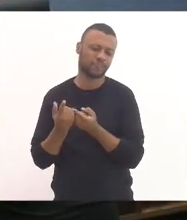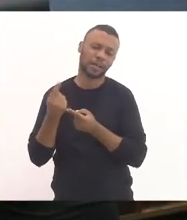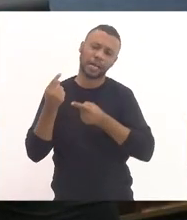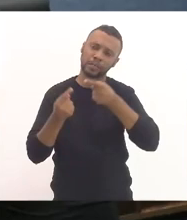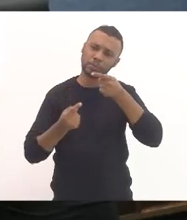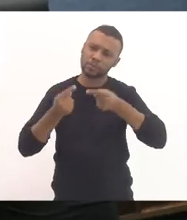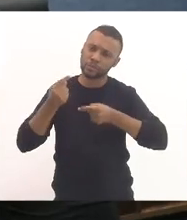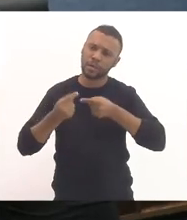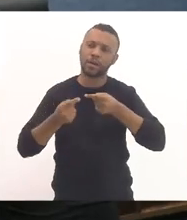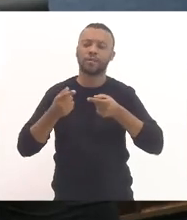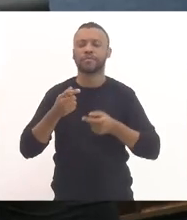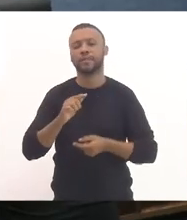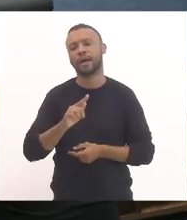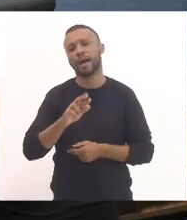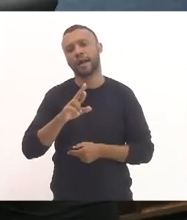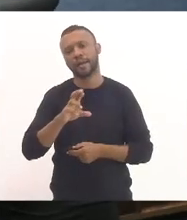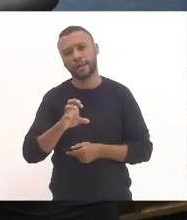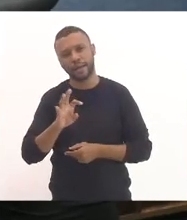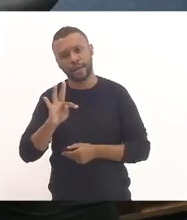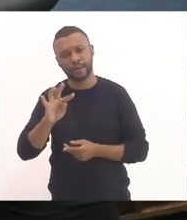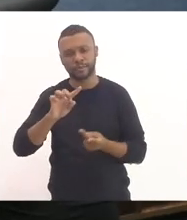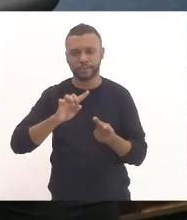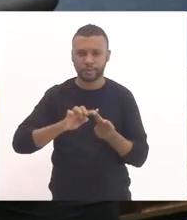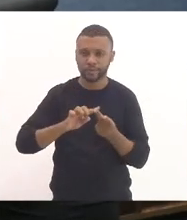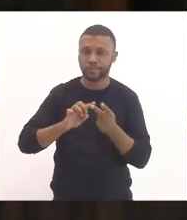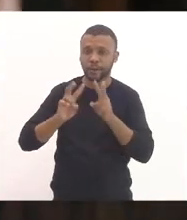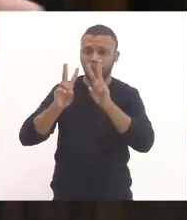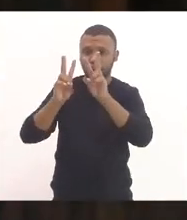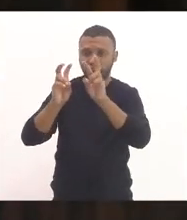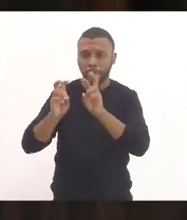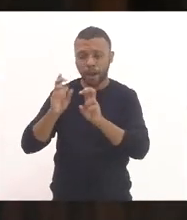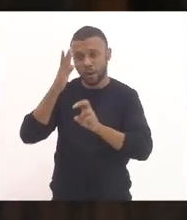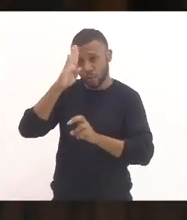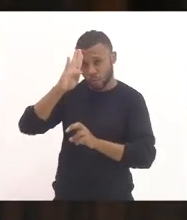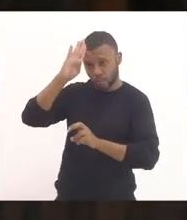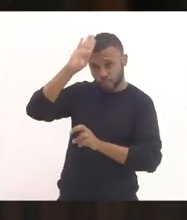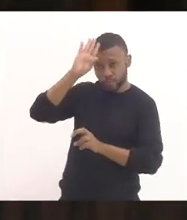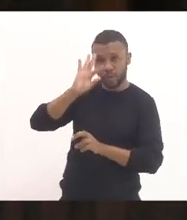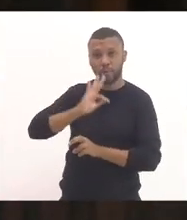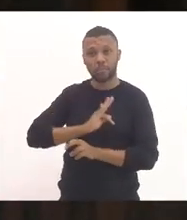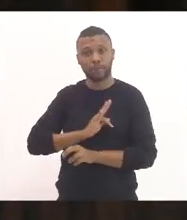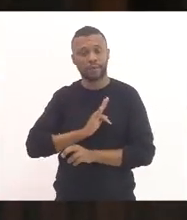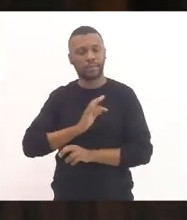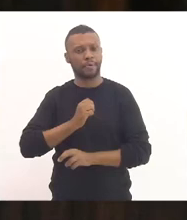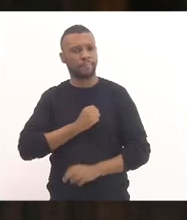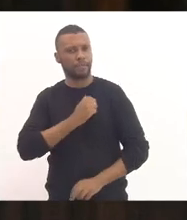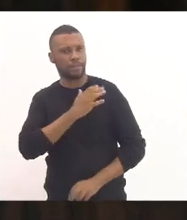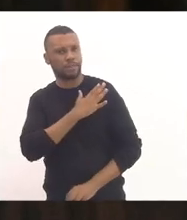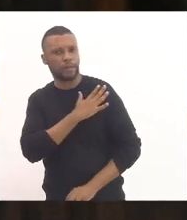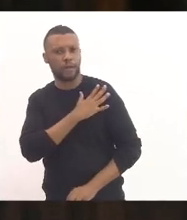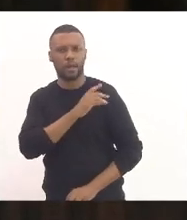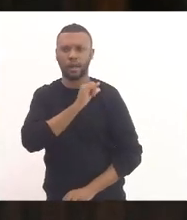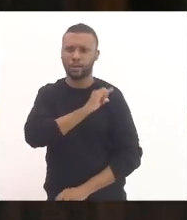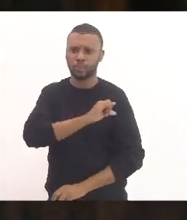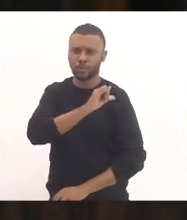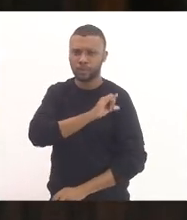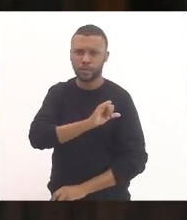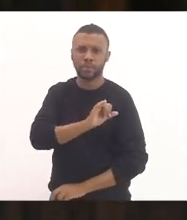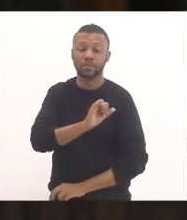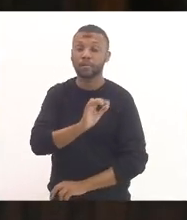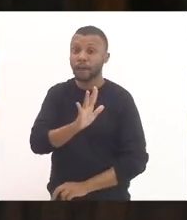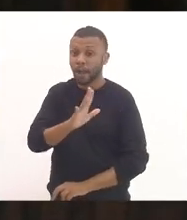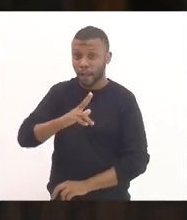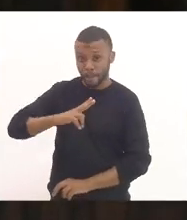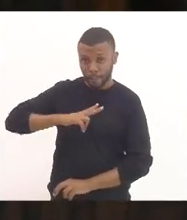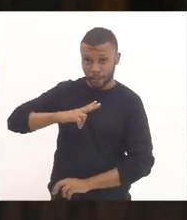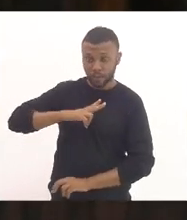da Gretchen outras questões atinentes à polícia militar o Corpo de Bombeiros Militar do Estado do Rio de Janeiro não só pessoalmente